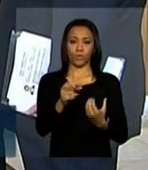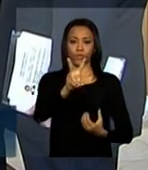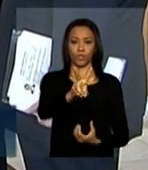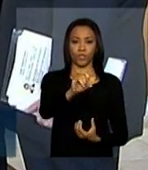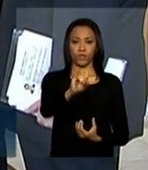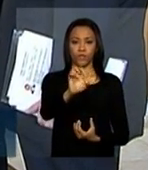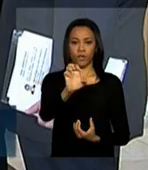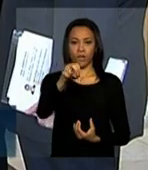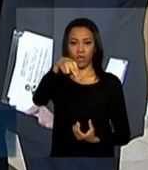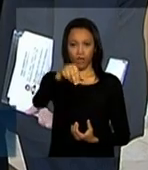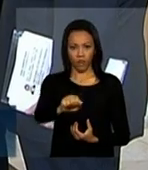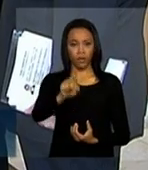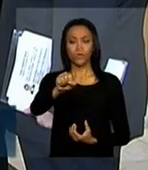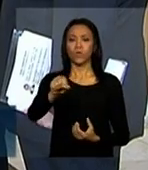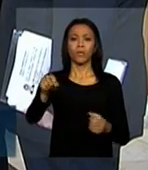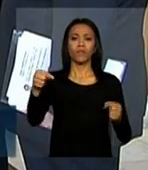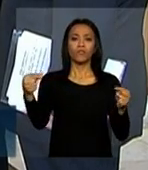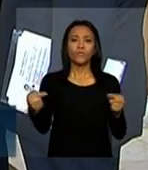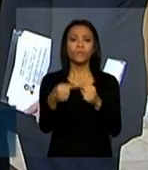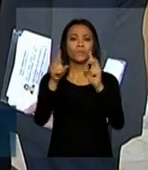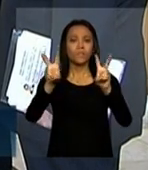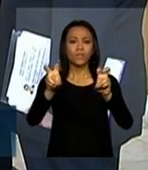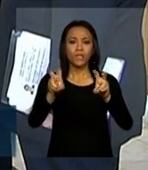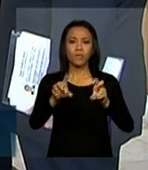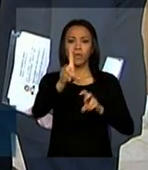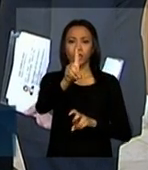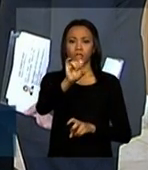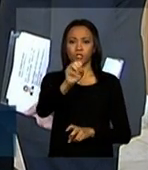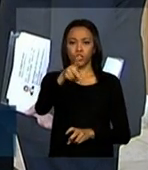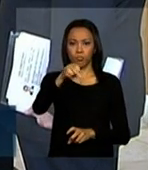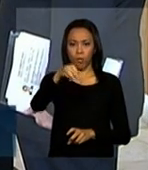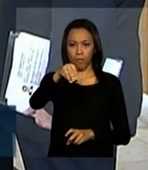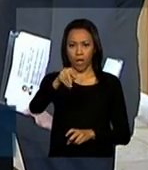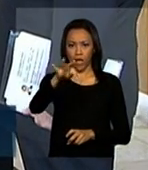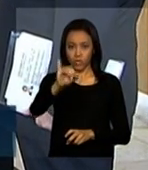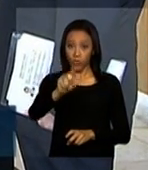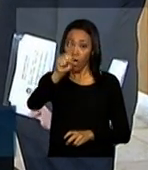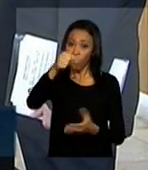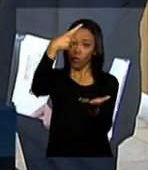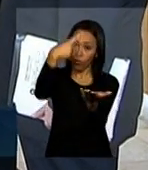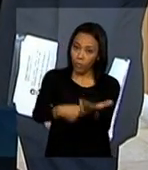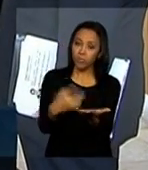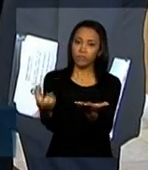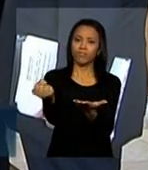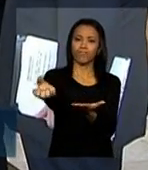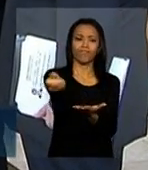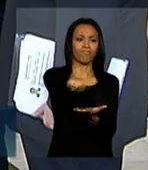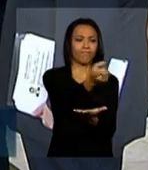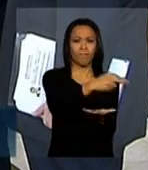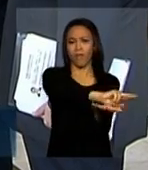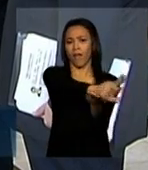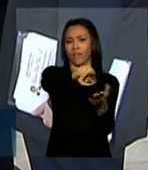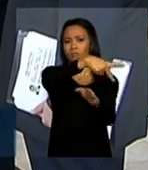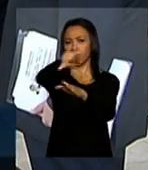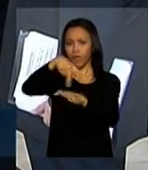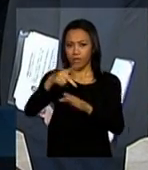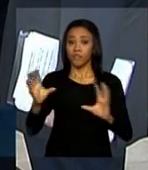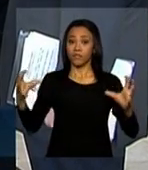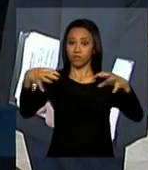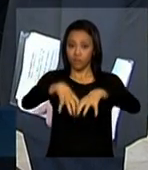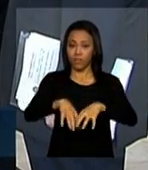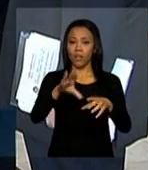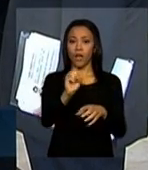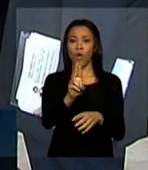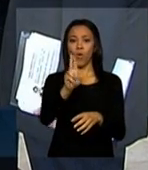Direitos sobre Relações Diplomáticas, que é um tratado adotado pela Conferência das Nações Unidas sobre Relações e